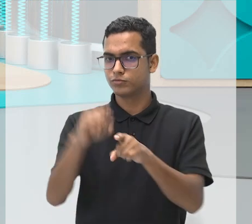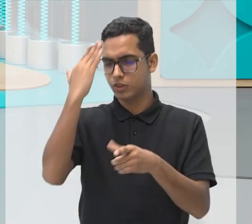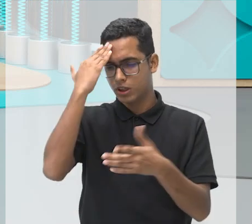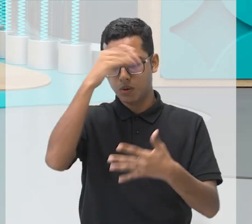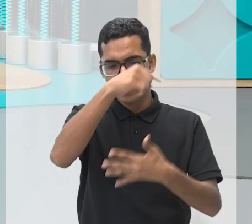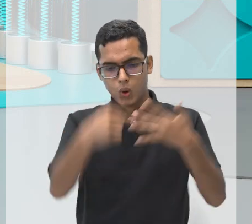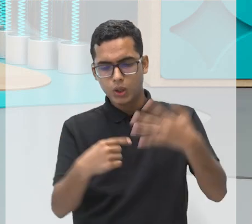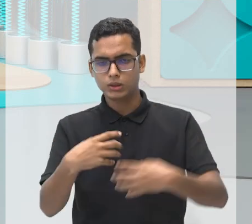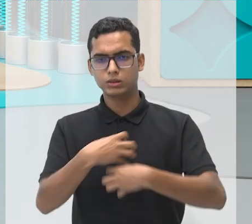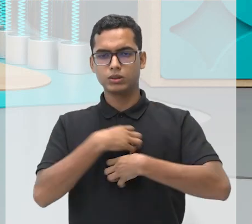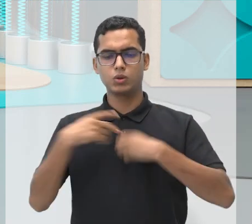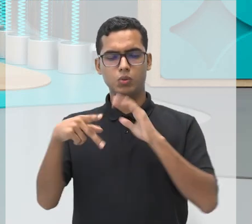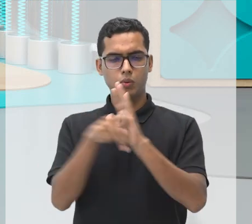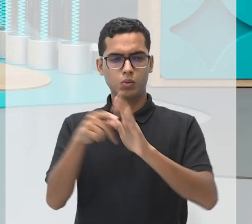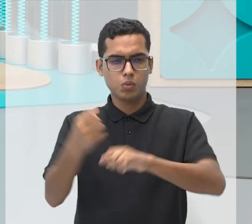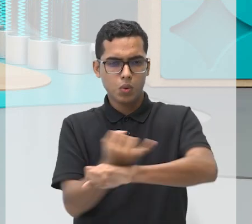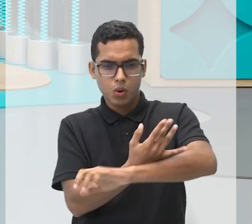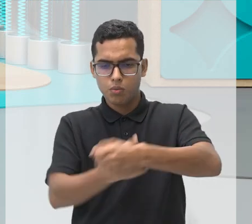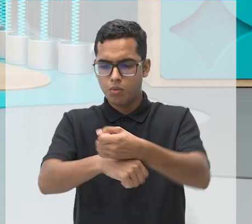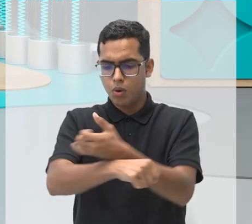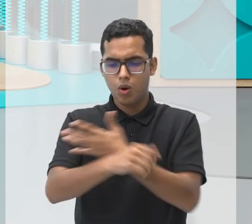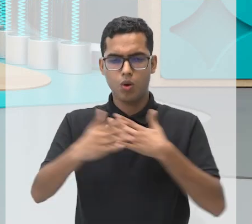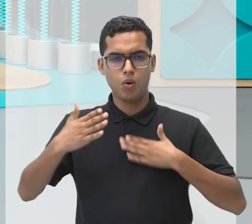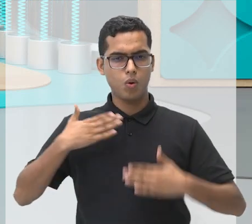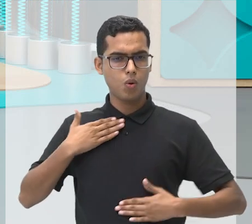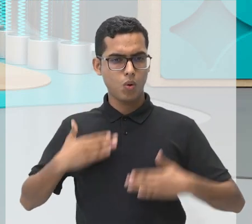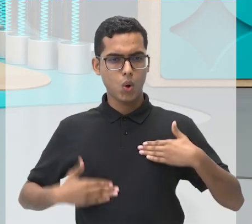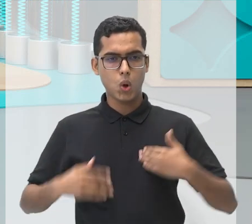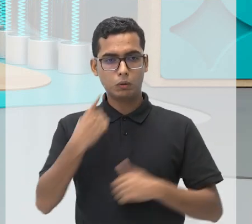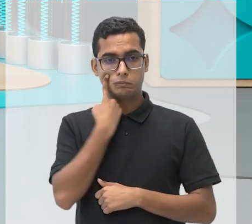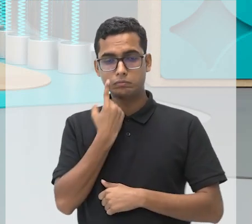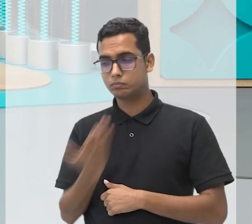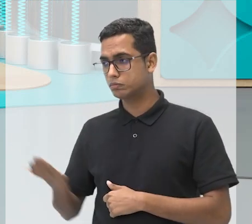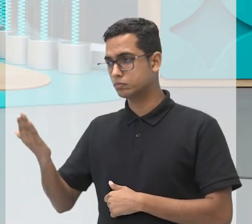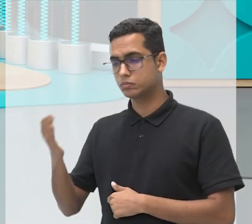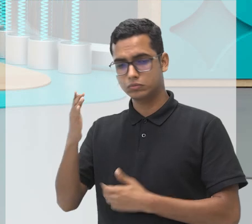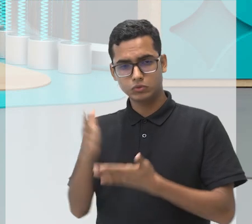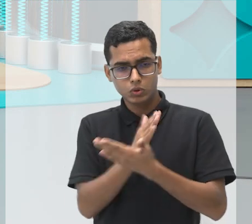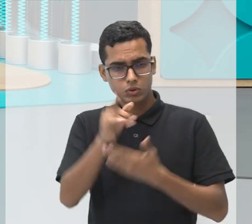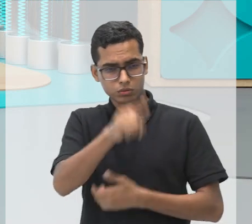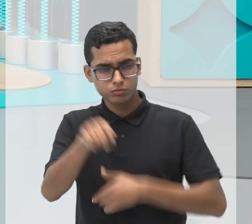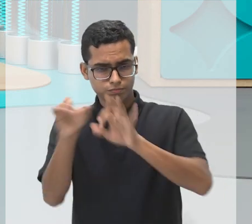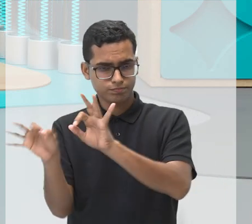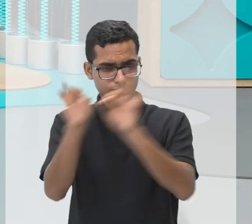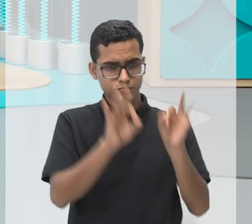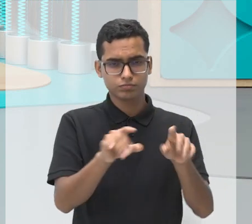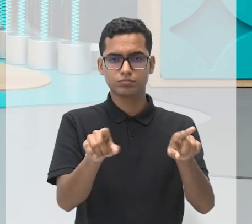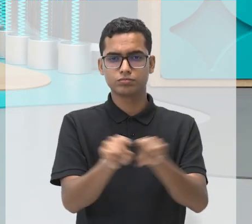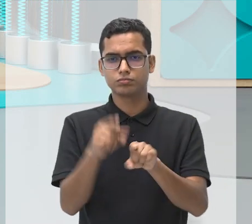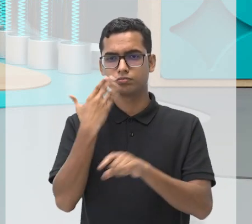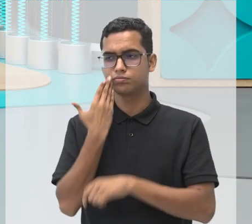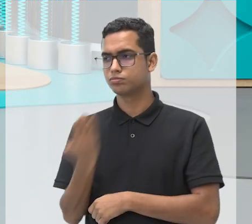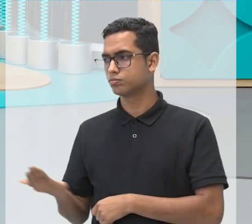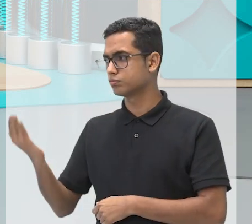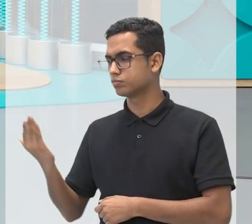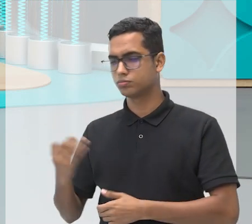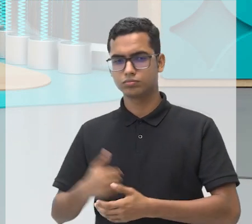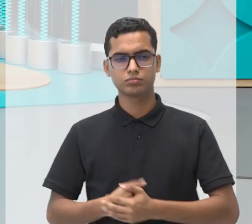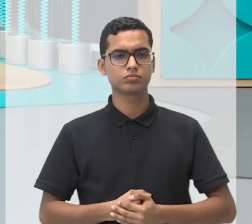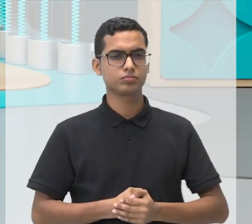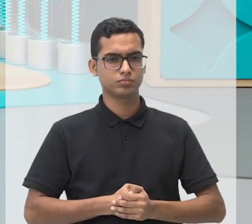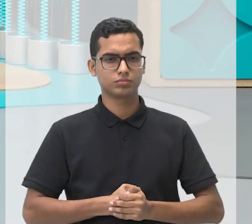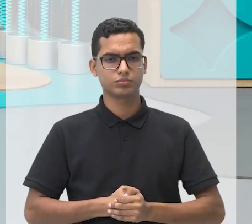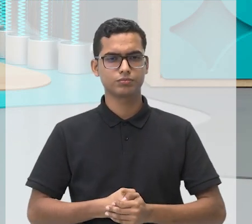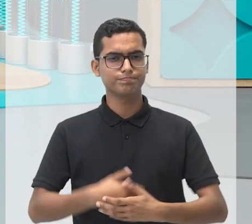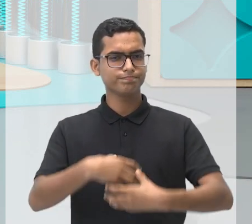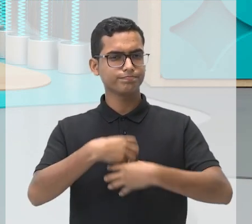essas sensações corporais. E aí eu trouxe algumas para vocês saberem. Olha só, as sensações corporais